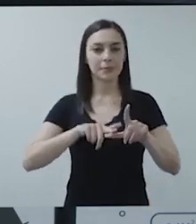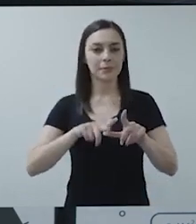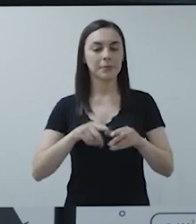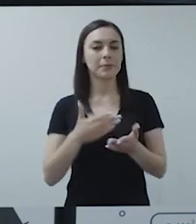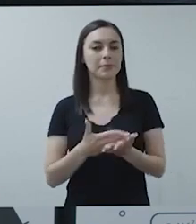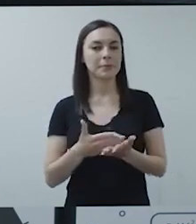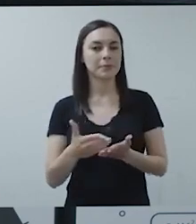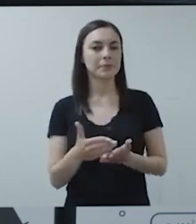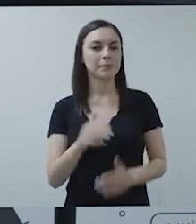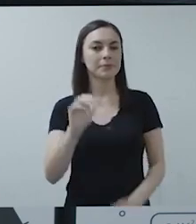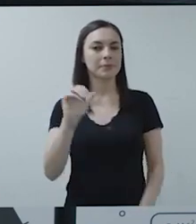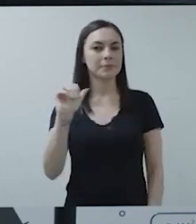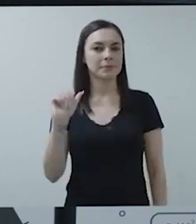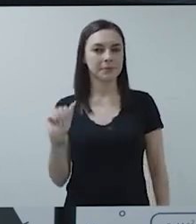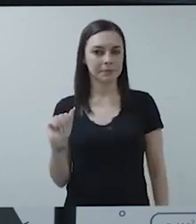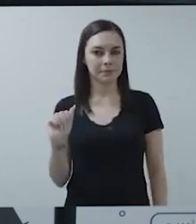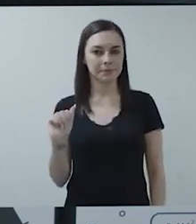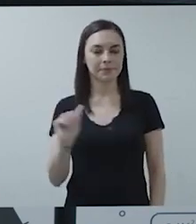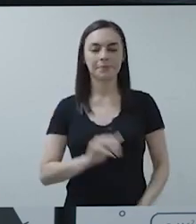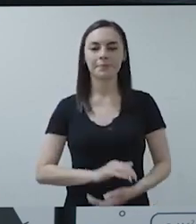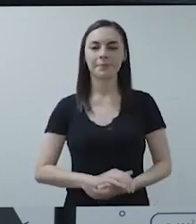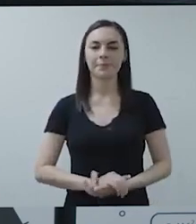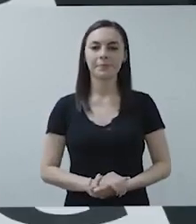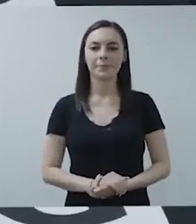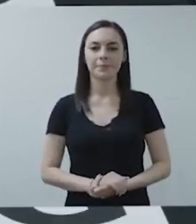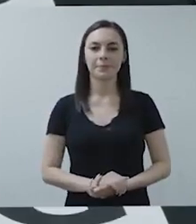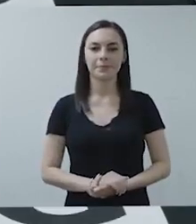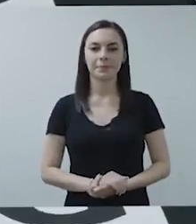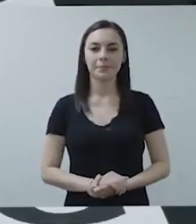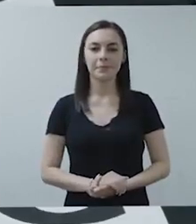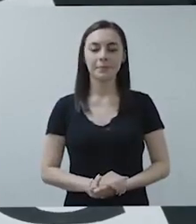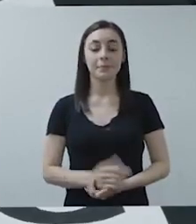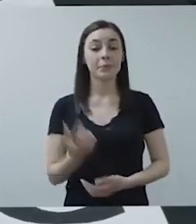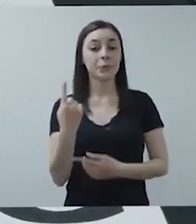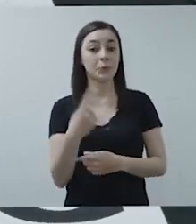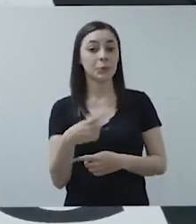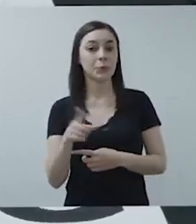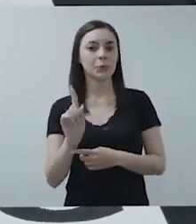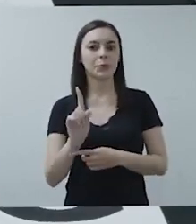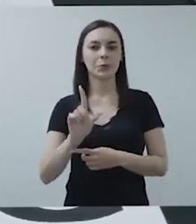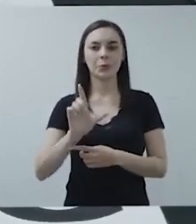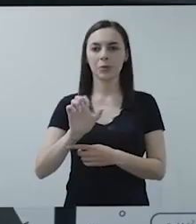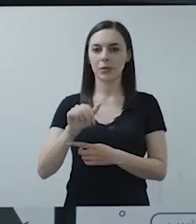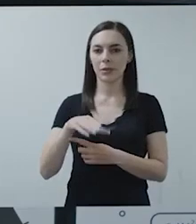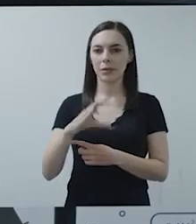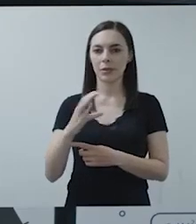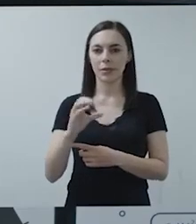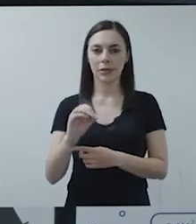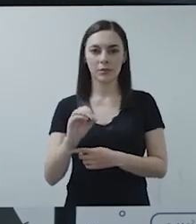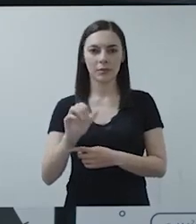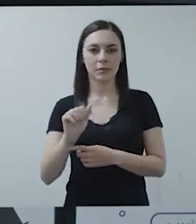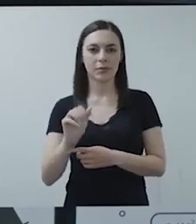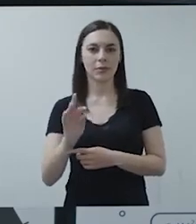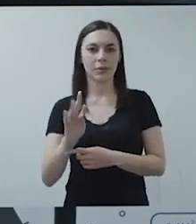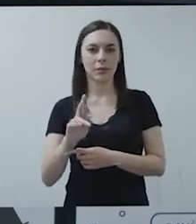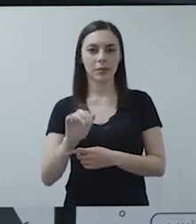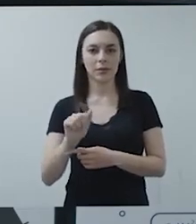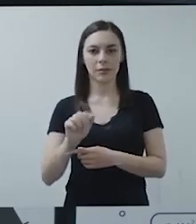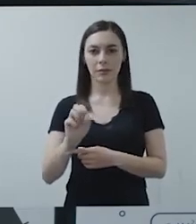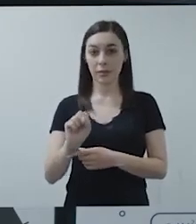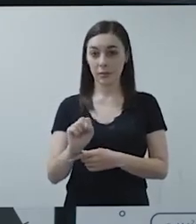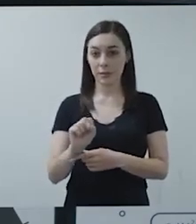a letra A. E o lenço atrás, então, é a nossa